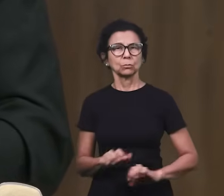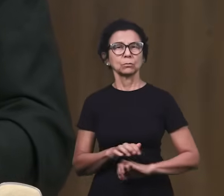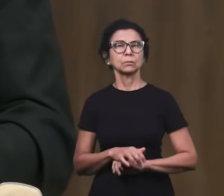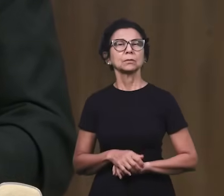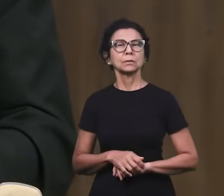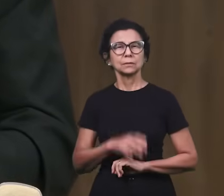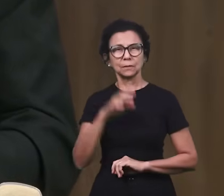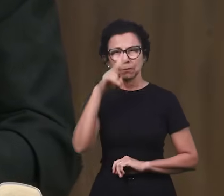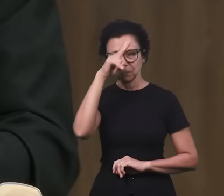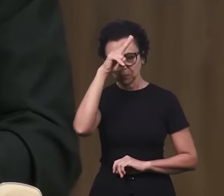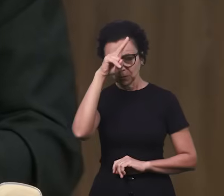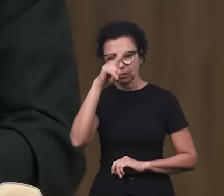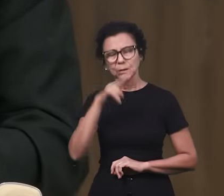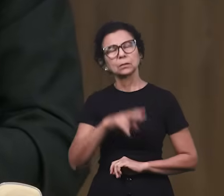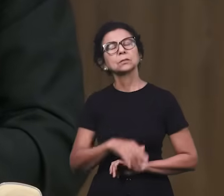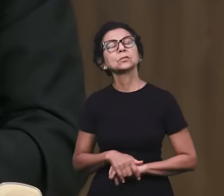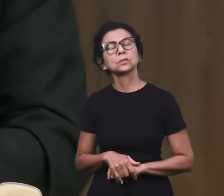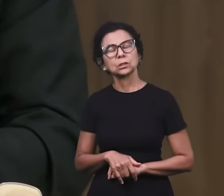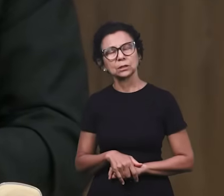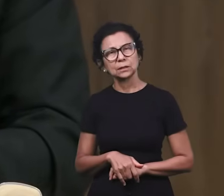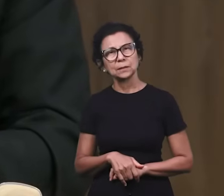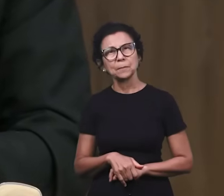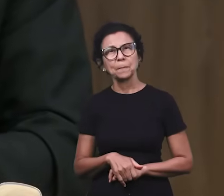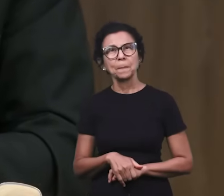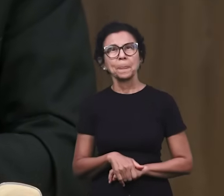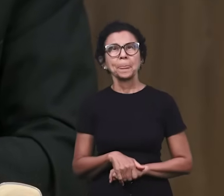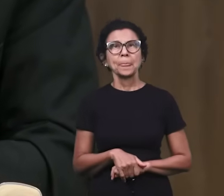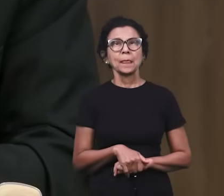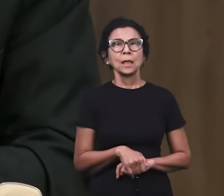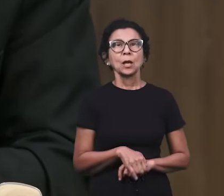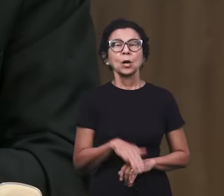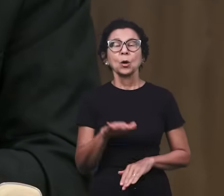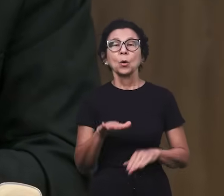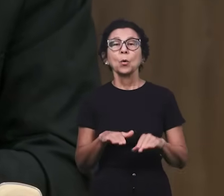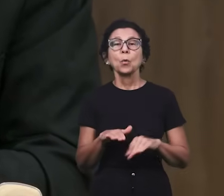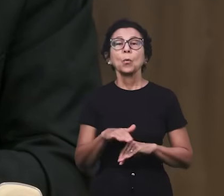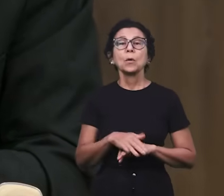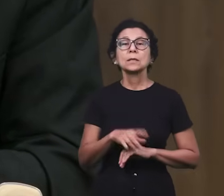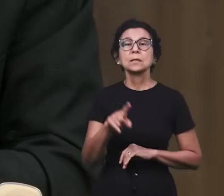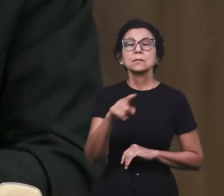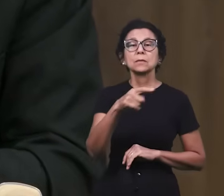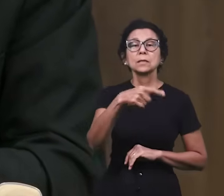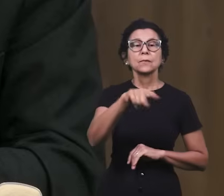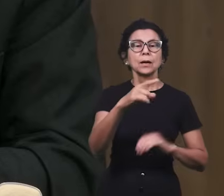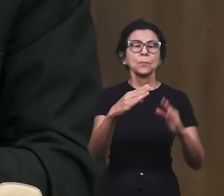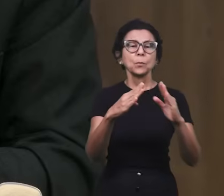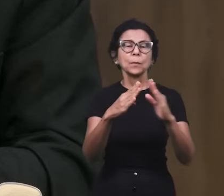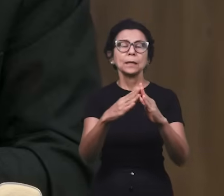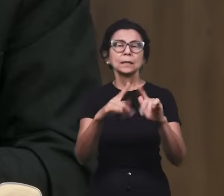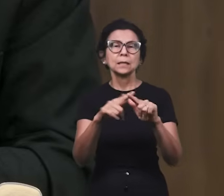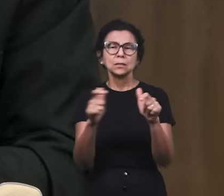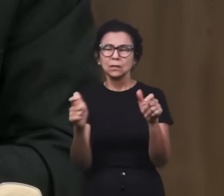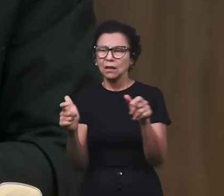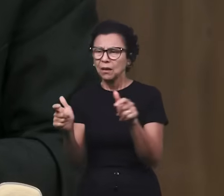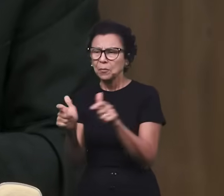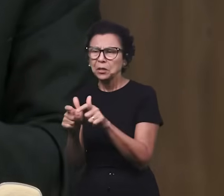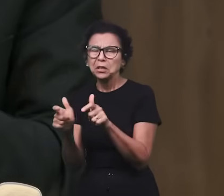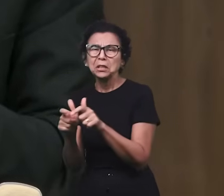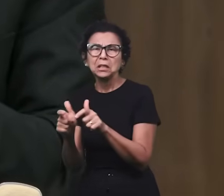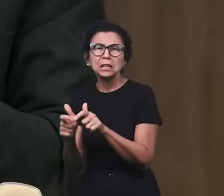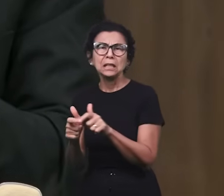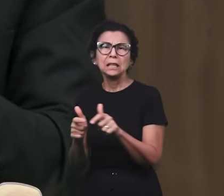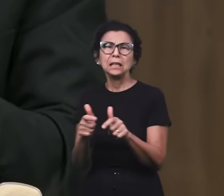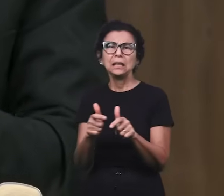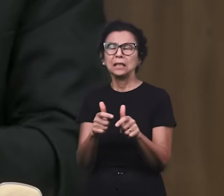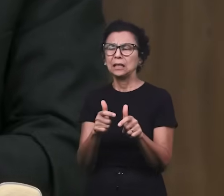vou até sair um pouco do assunto de família. Às vezes, o Senhor te coloca naquela igrejinha pequenininha, que mal tem instrumentos. Ah, o Senhor me